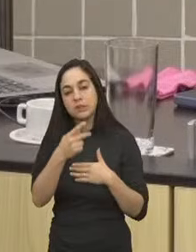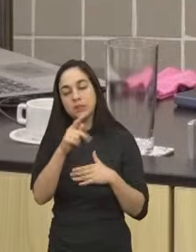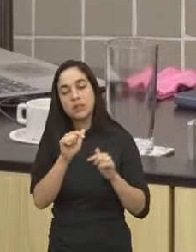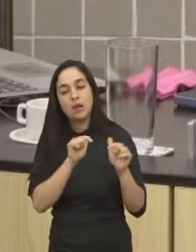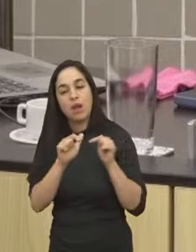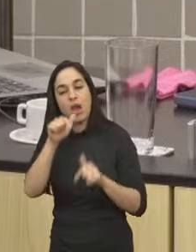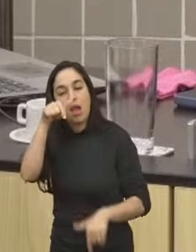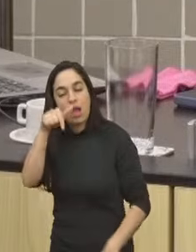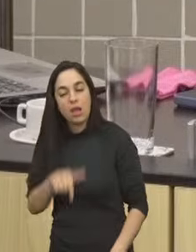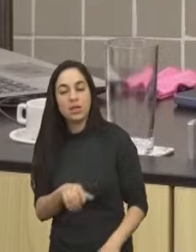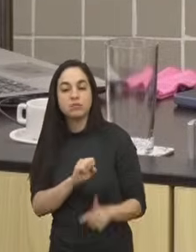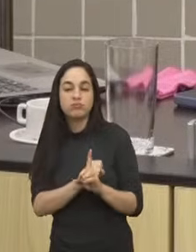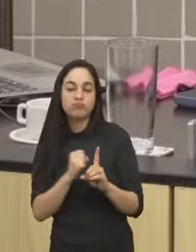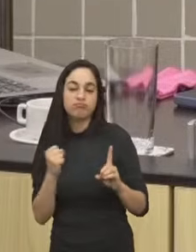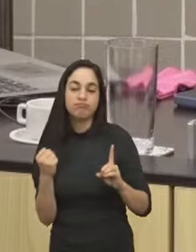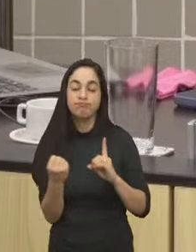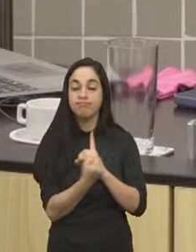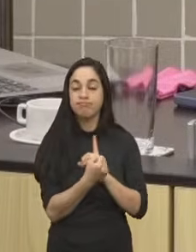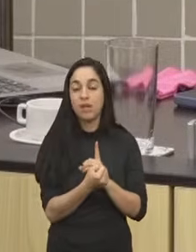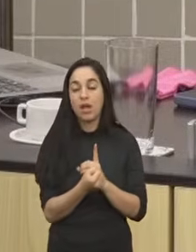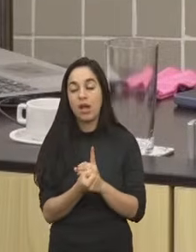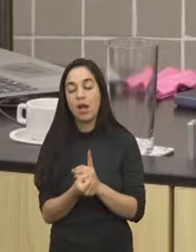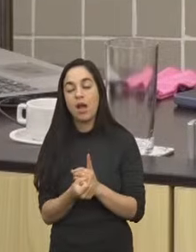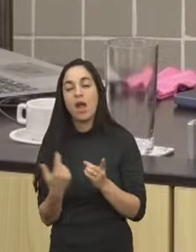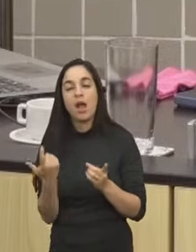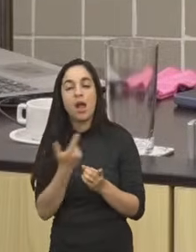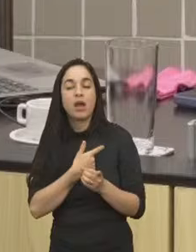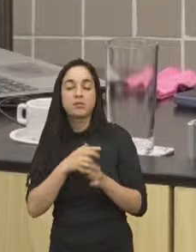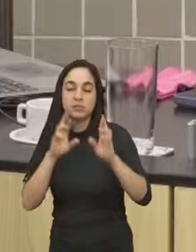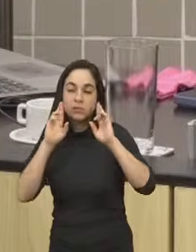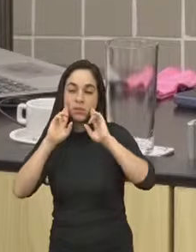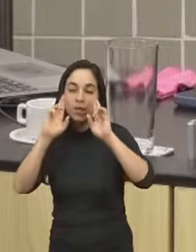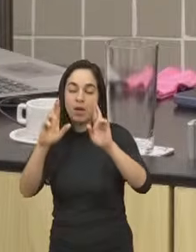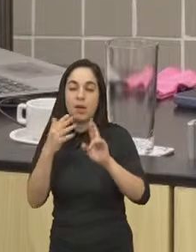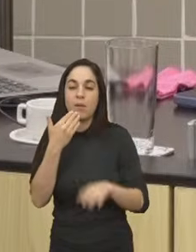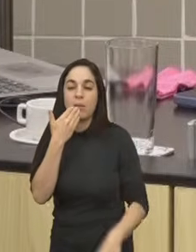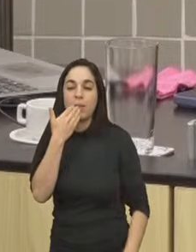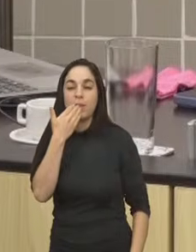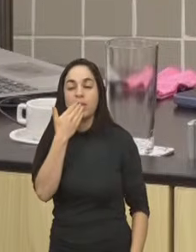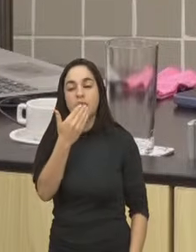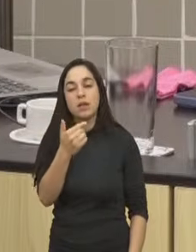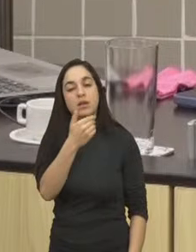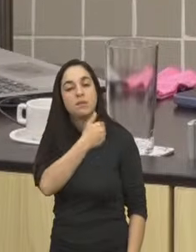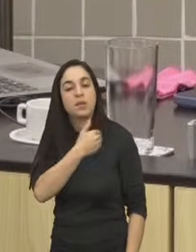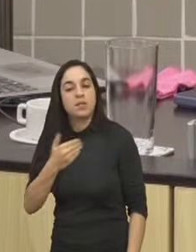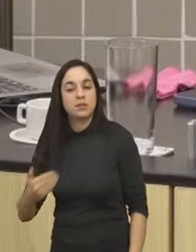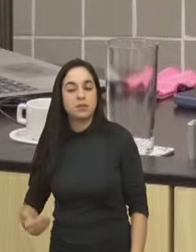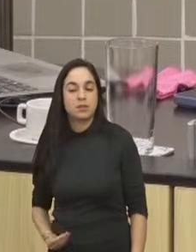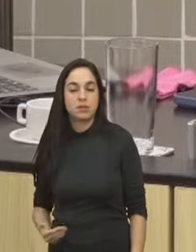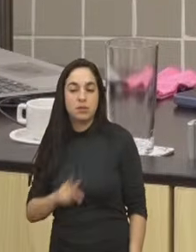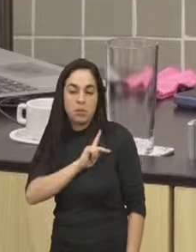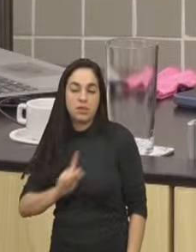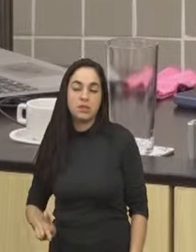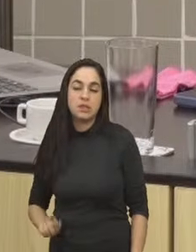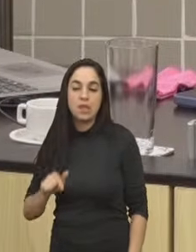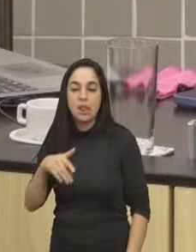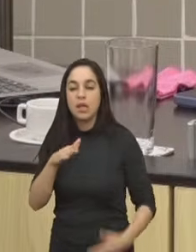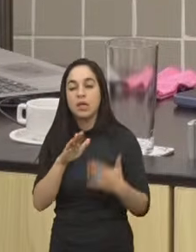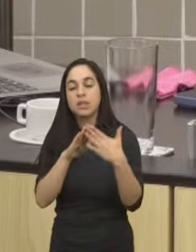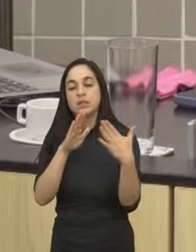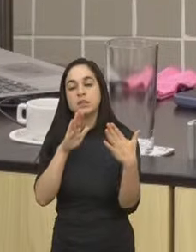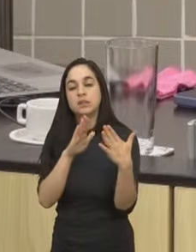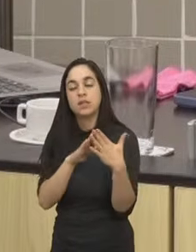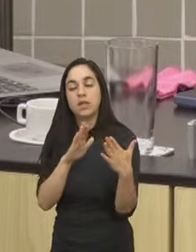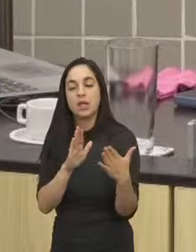trabalho em nossa sociedade. Feito esse registro, respeitosamente, requeremos à presidência desta Casa que sejam adotadas as